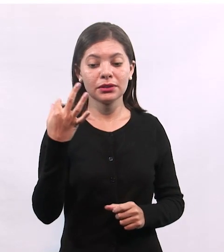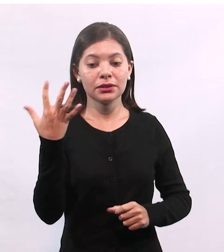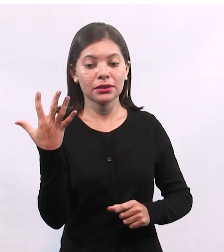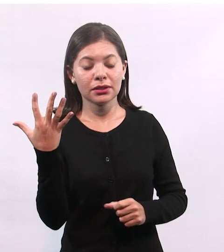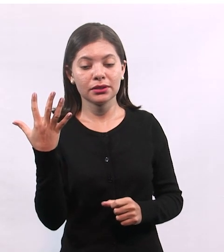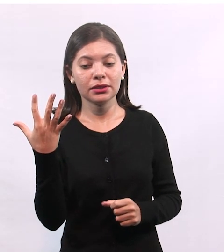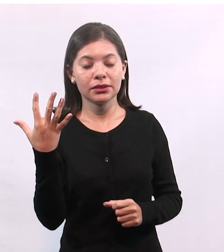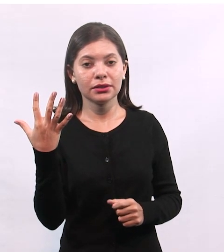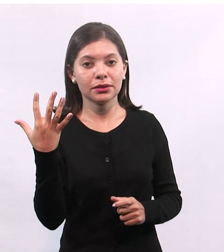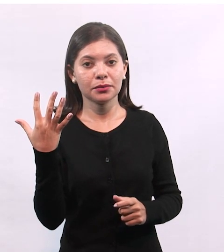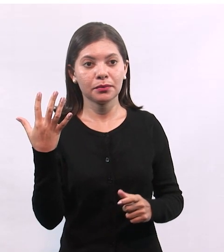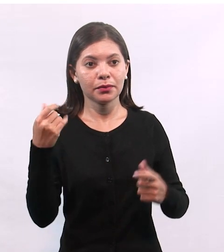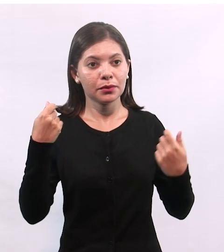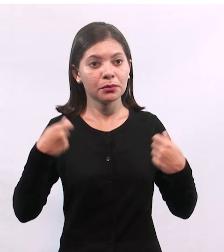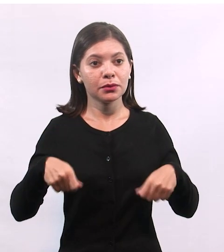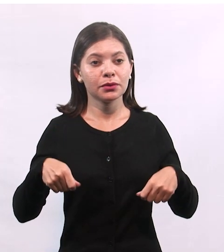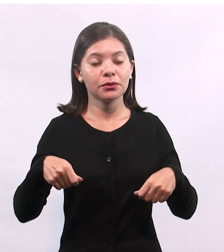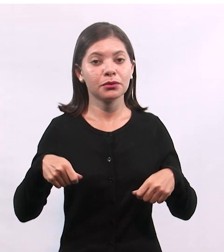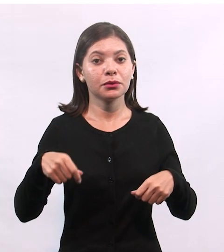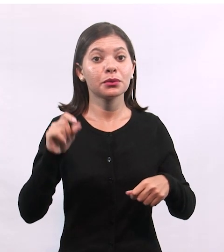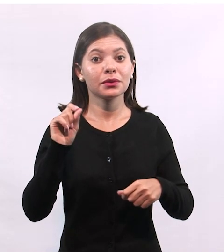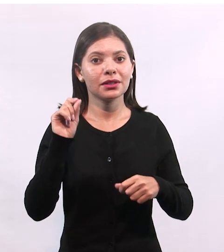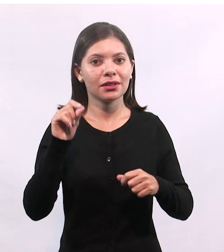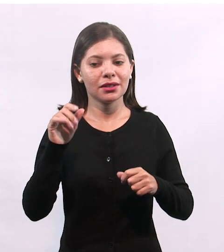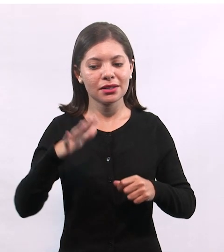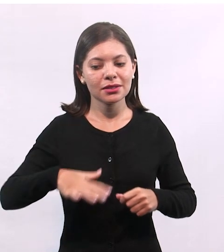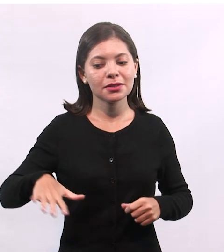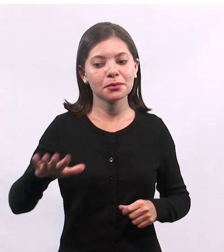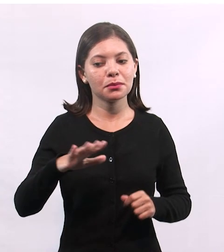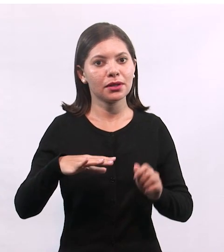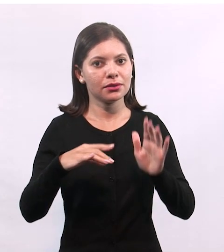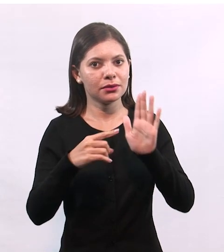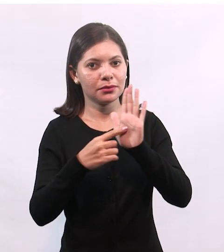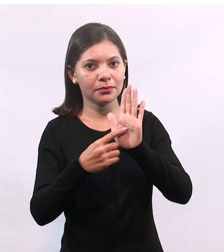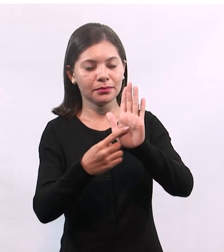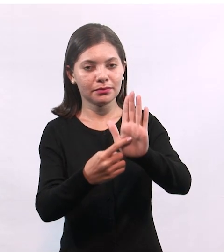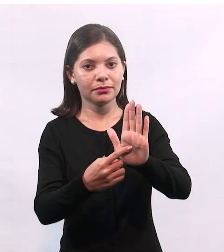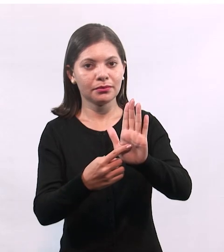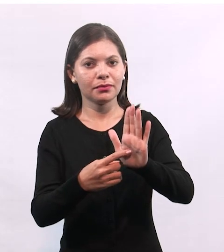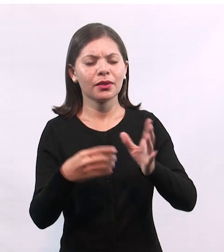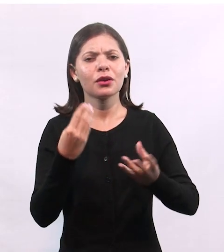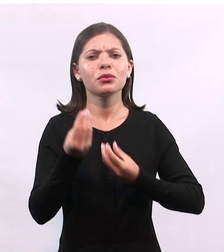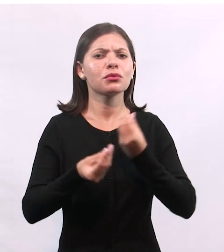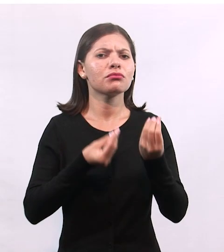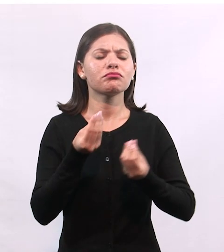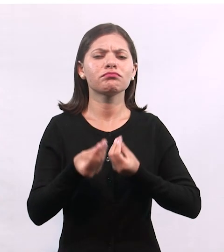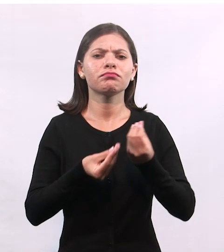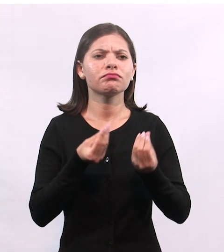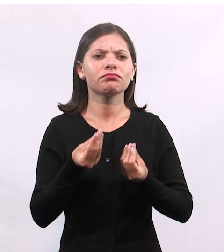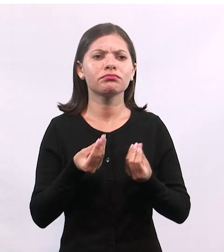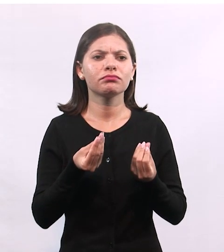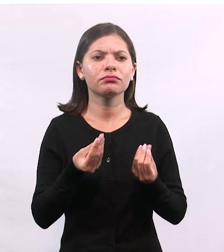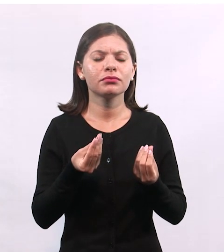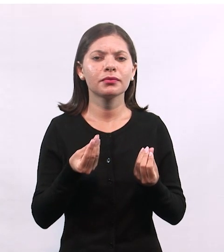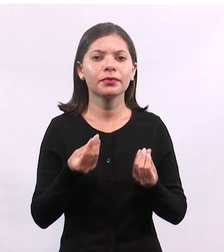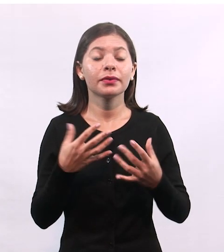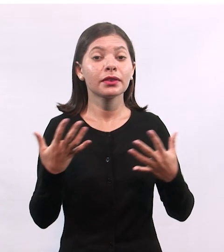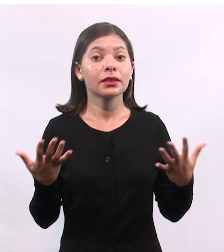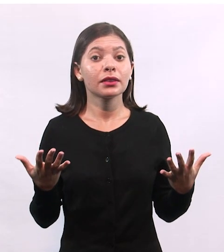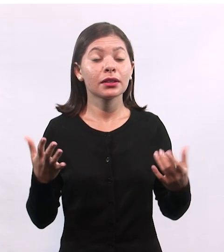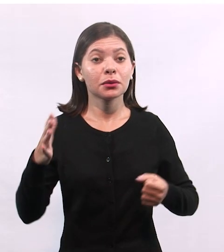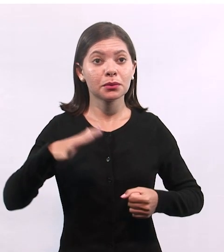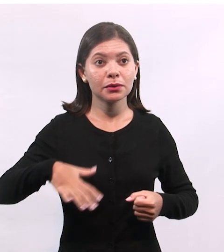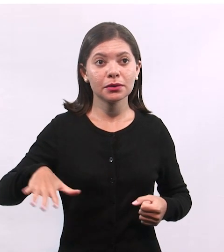de casos possíveis que é o que a gente chama de espaço amostral mas como assim então